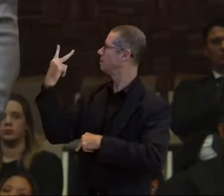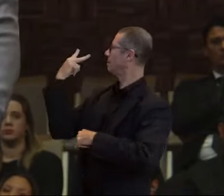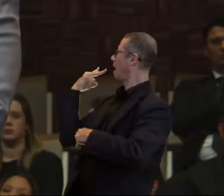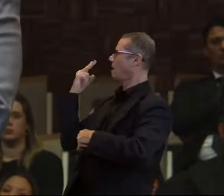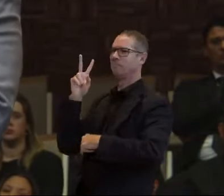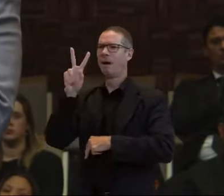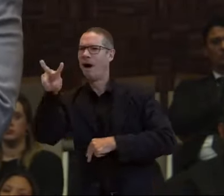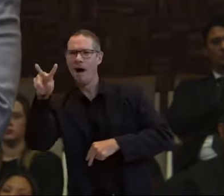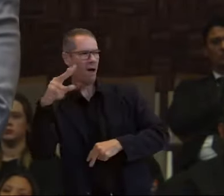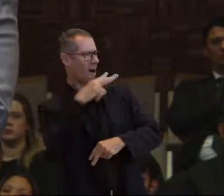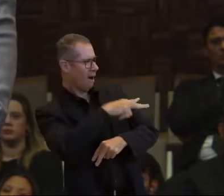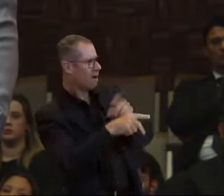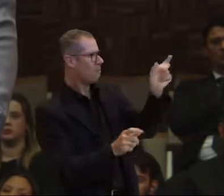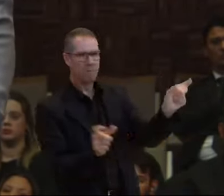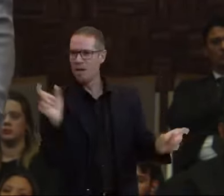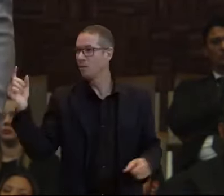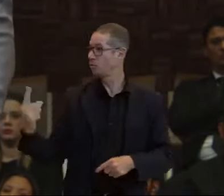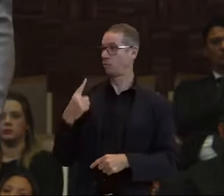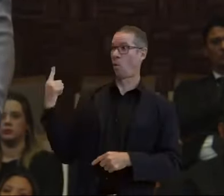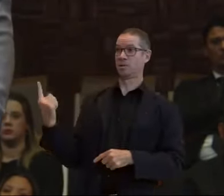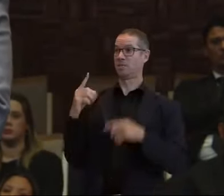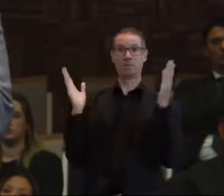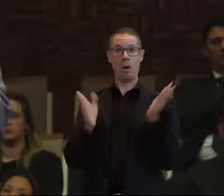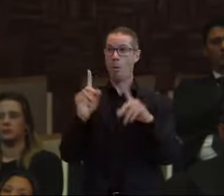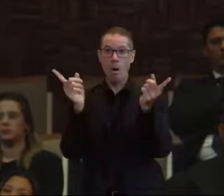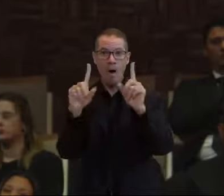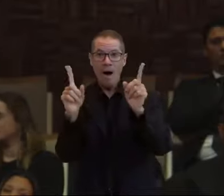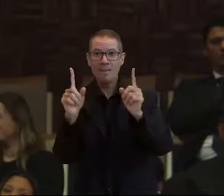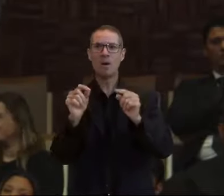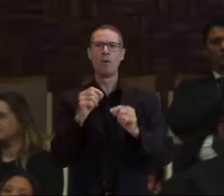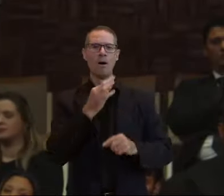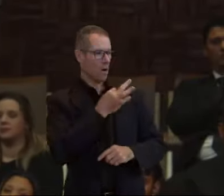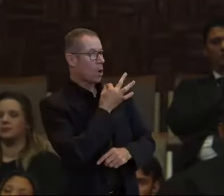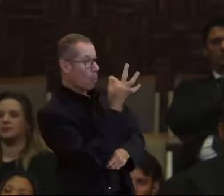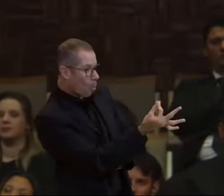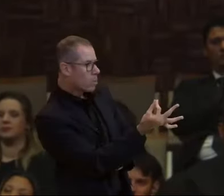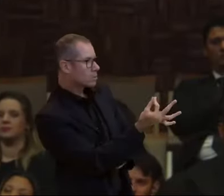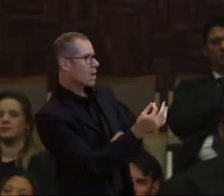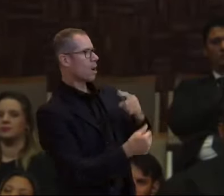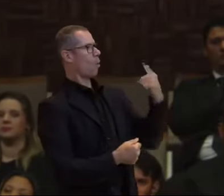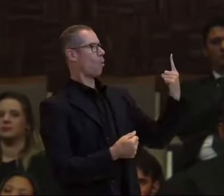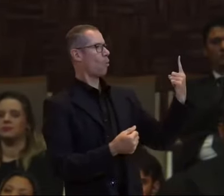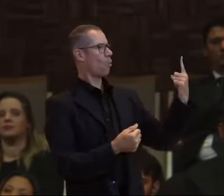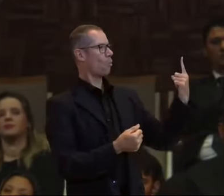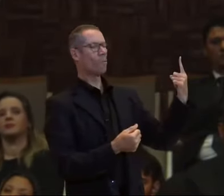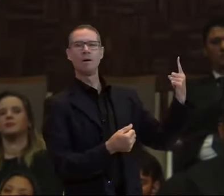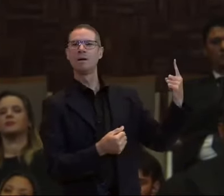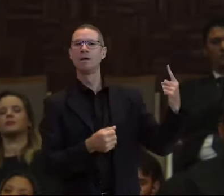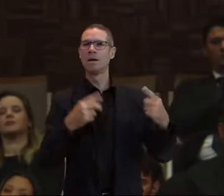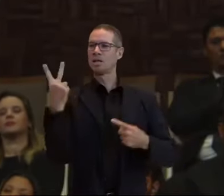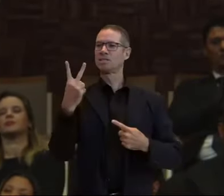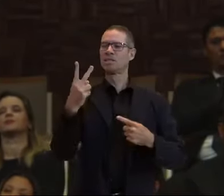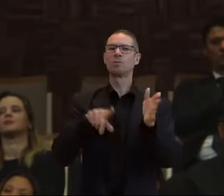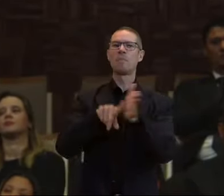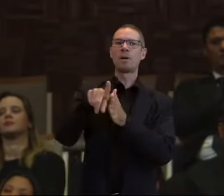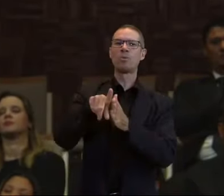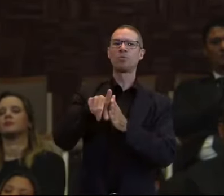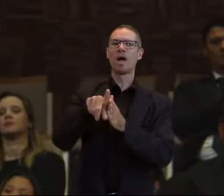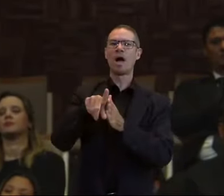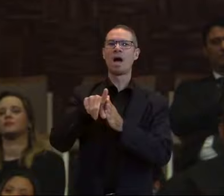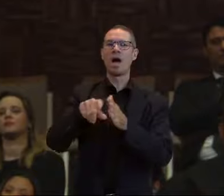alguém perto de você, não pode ficar sozinho agora. E conta, um só vai contar. Depois eu tenho uma segunda pergunta aqui,